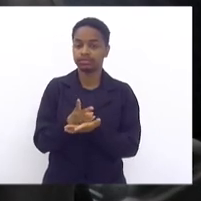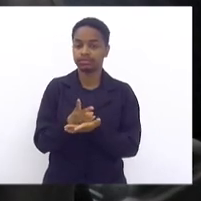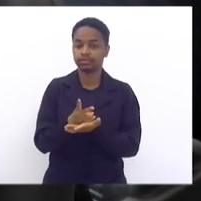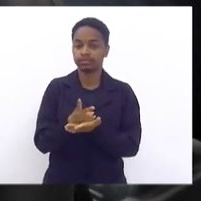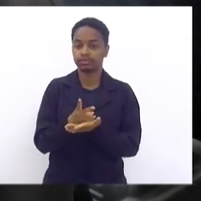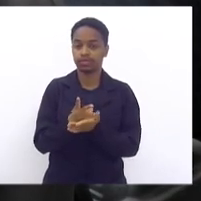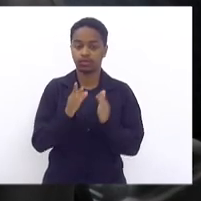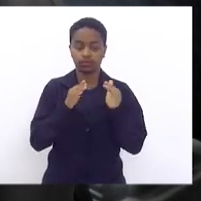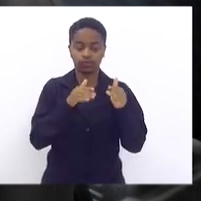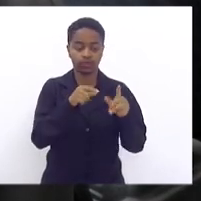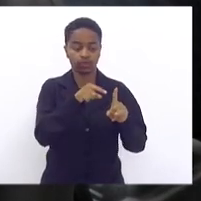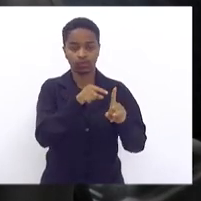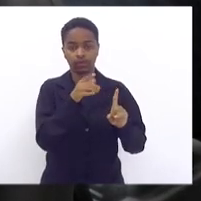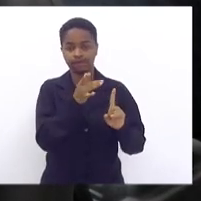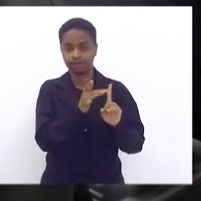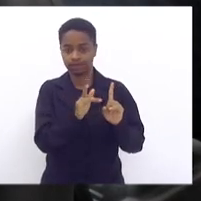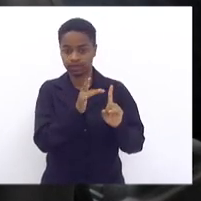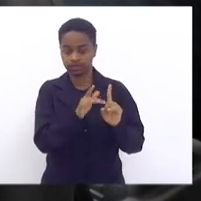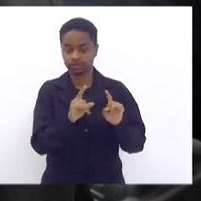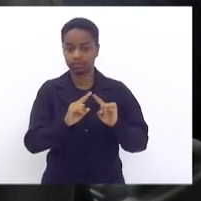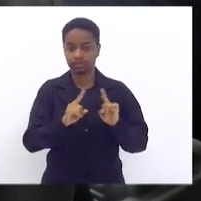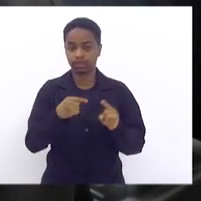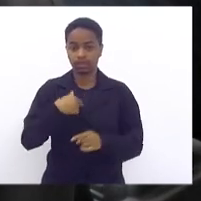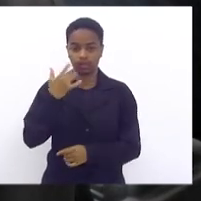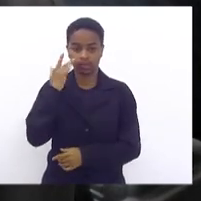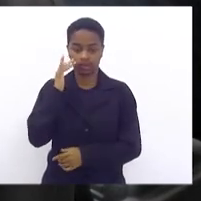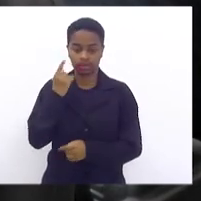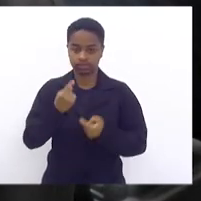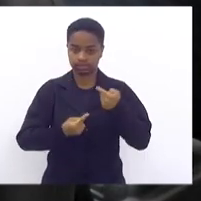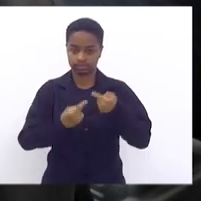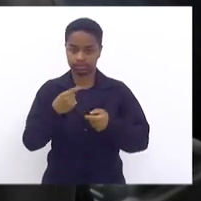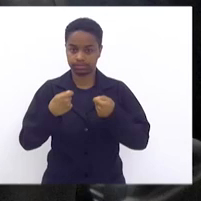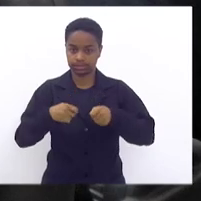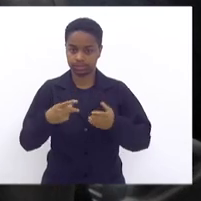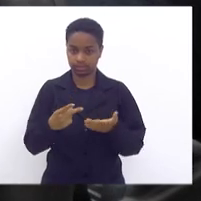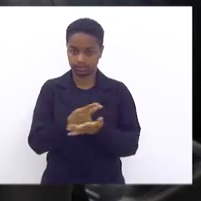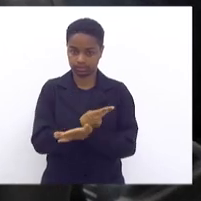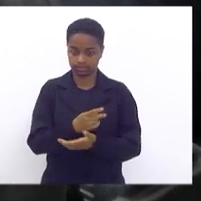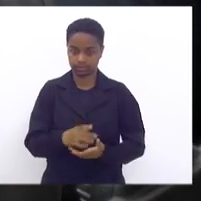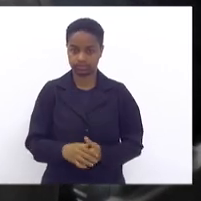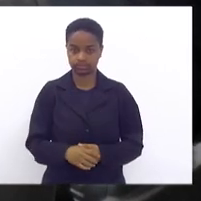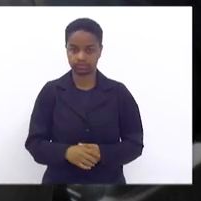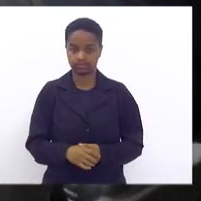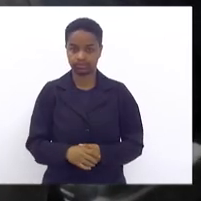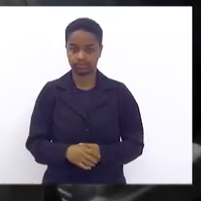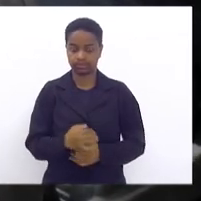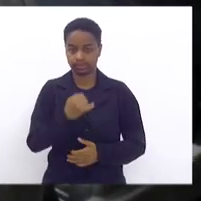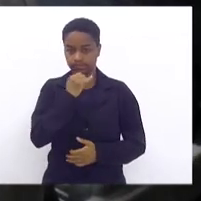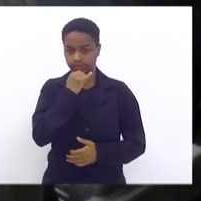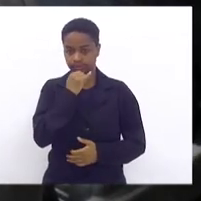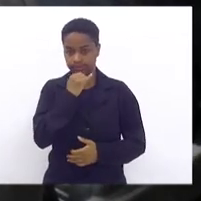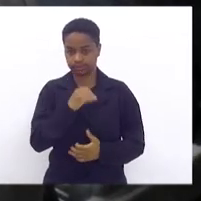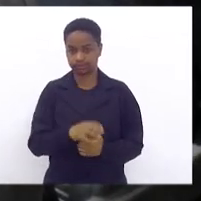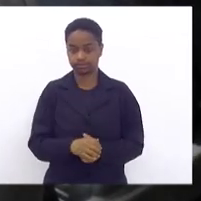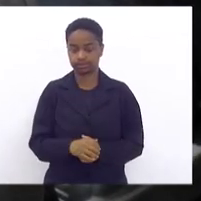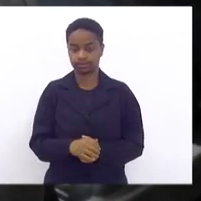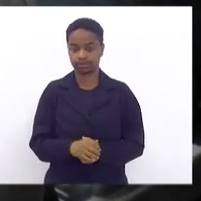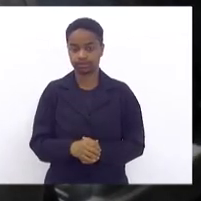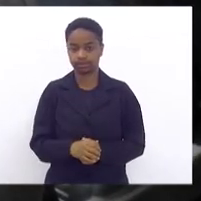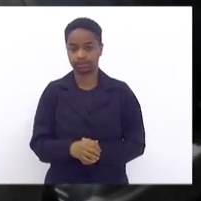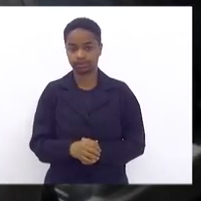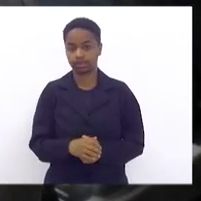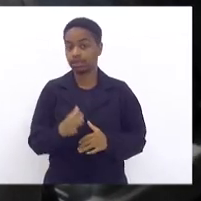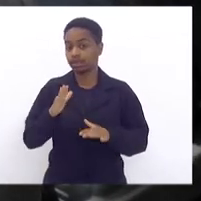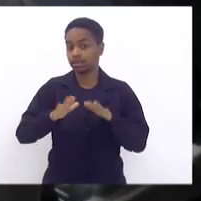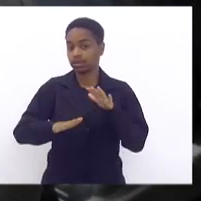as vítimas, né, eu acho que esse debate ele precisa ser feito. Né? A questão, por exemplo, talvez possa fazer,